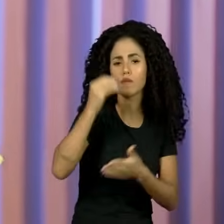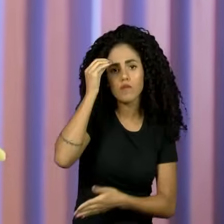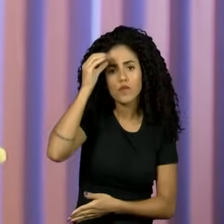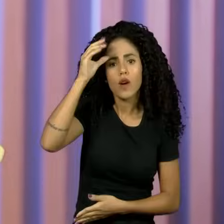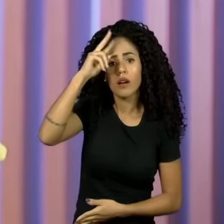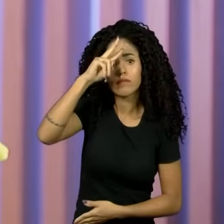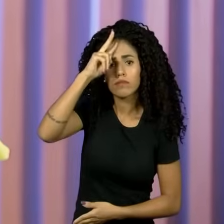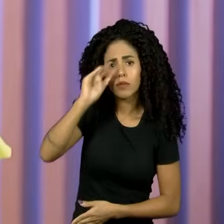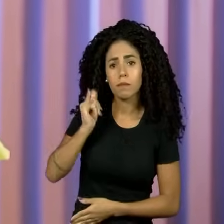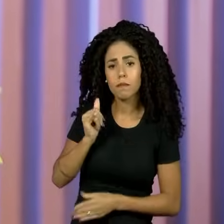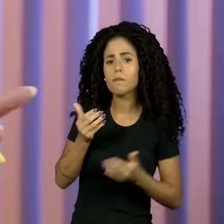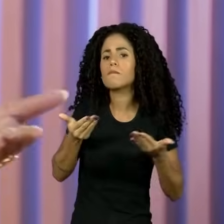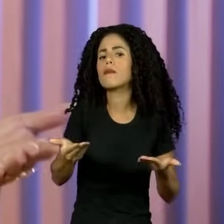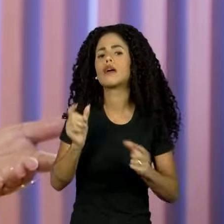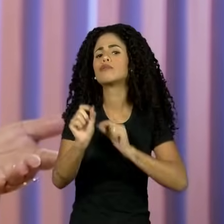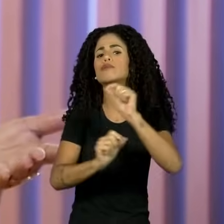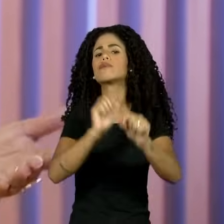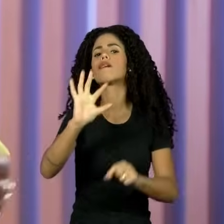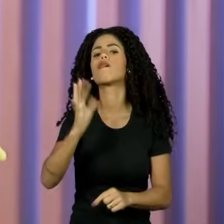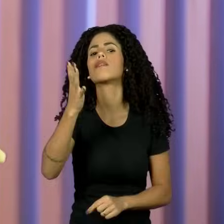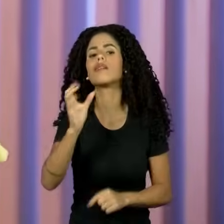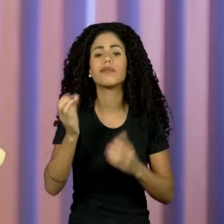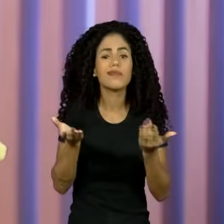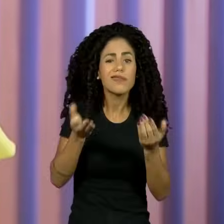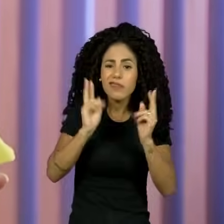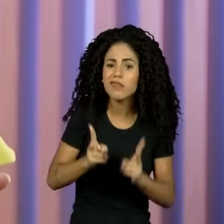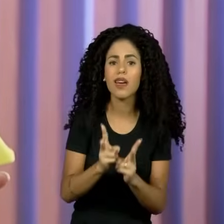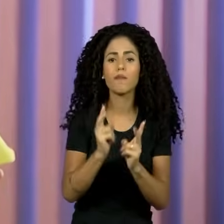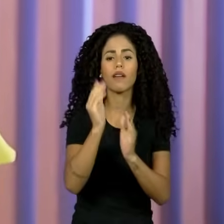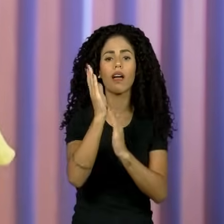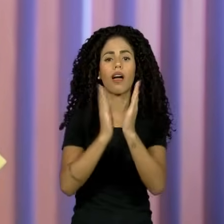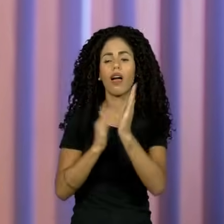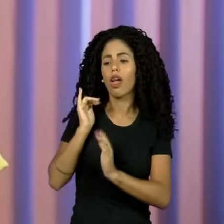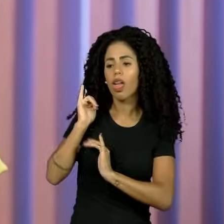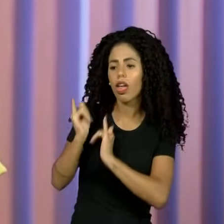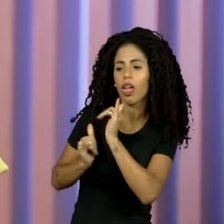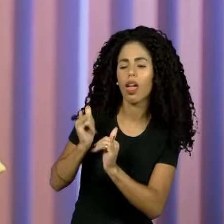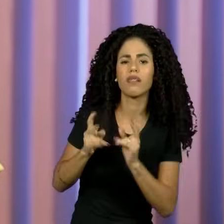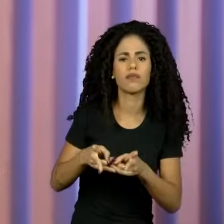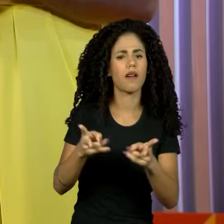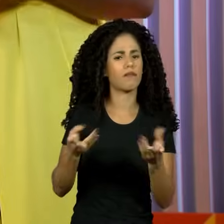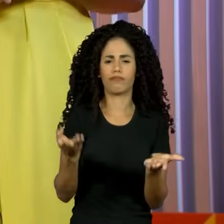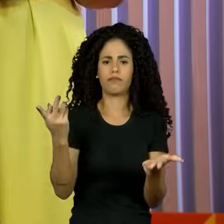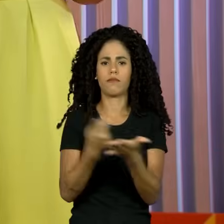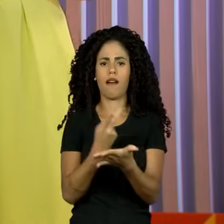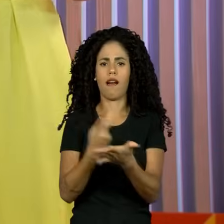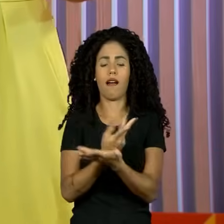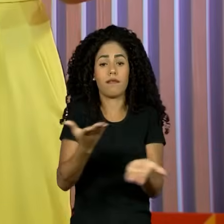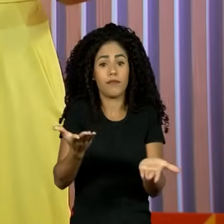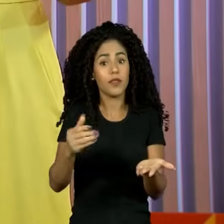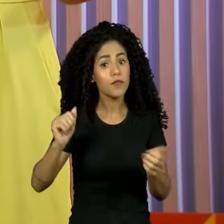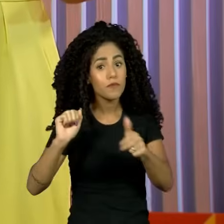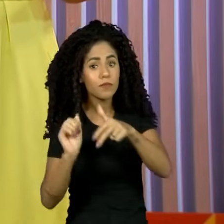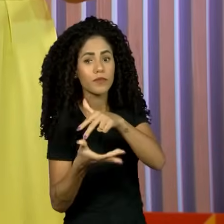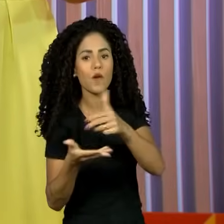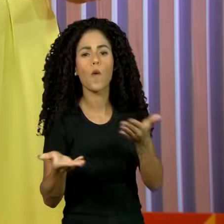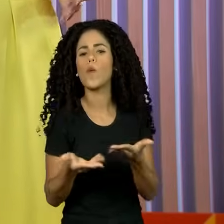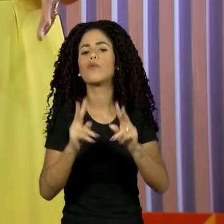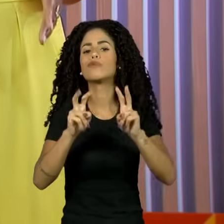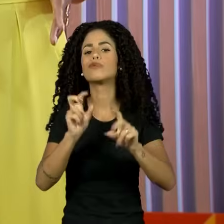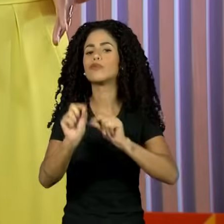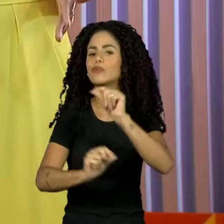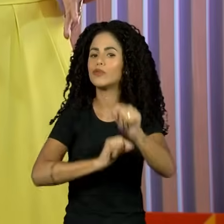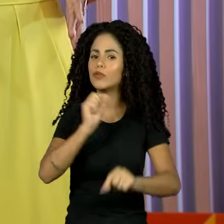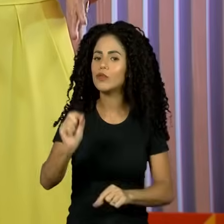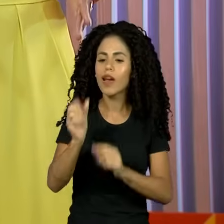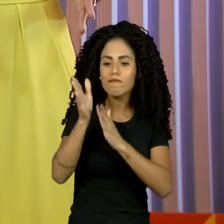Na verdade, o que se faz é folclorizar todos eles." E o Estação Livre de hoje, então,